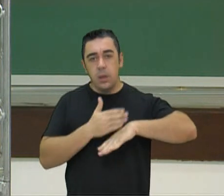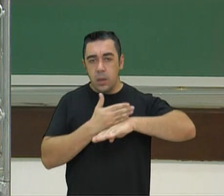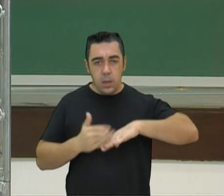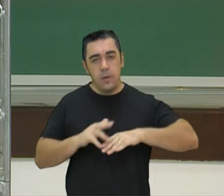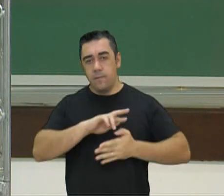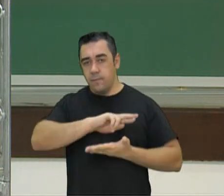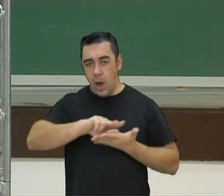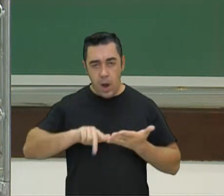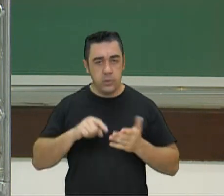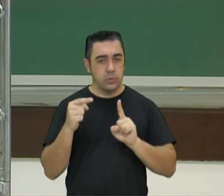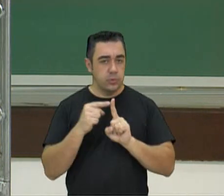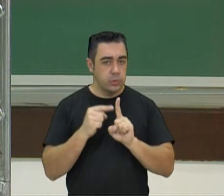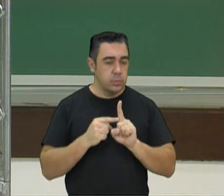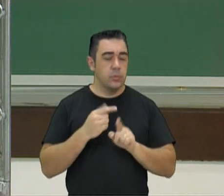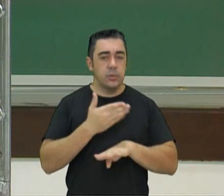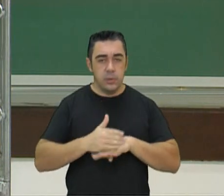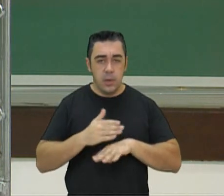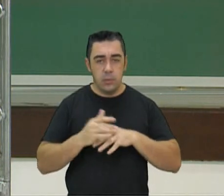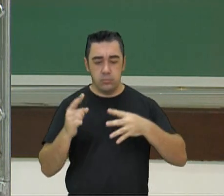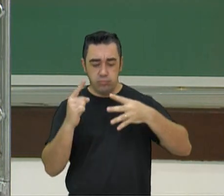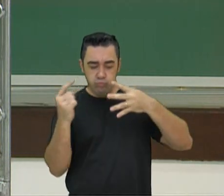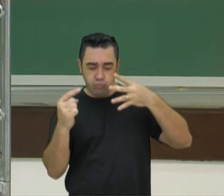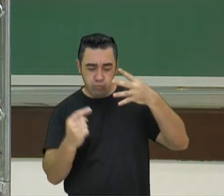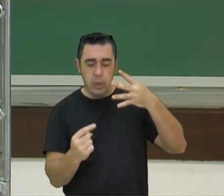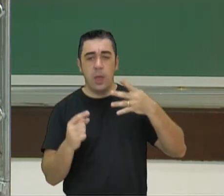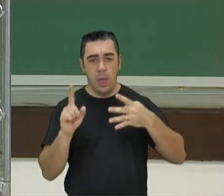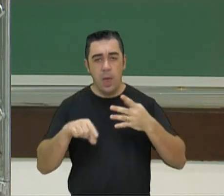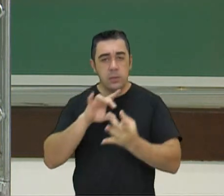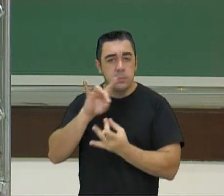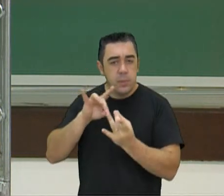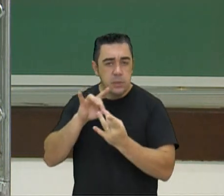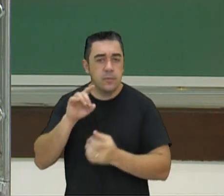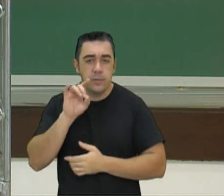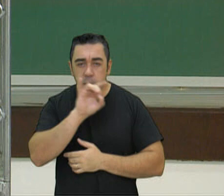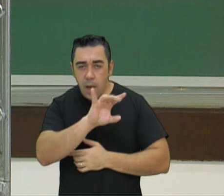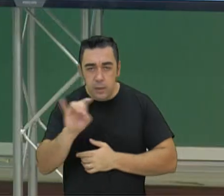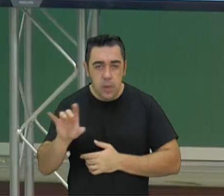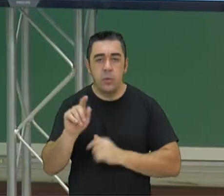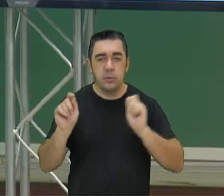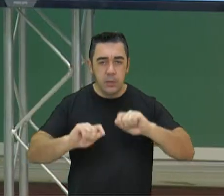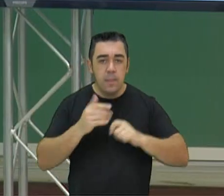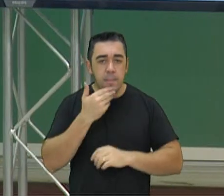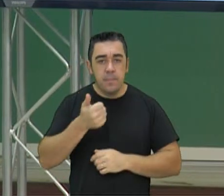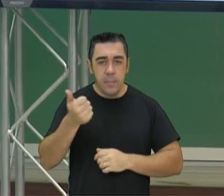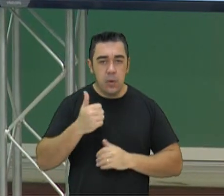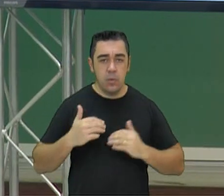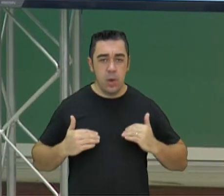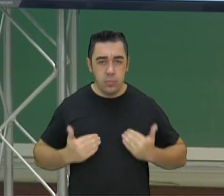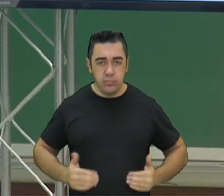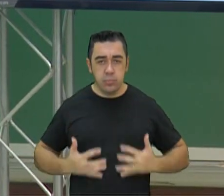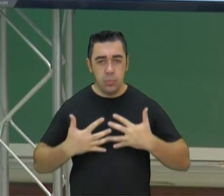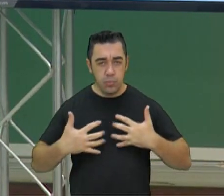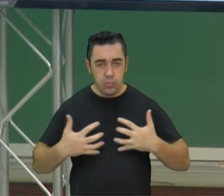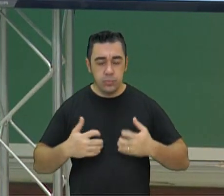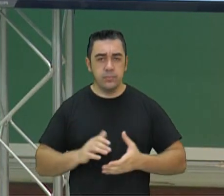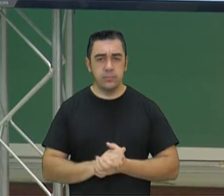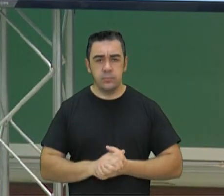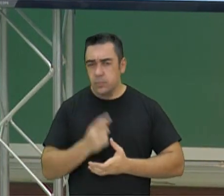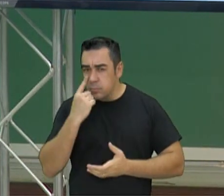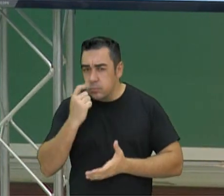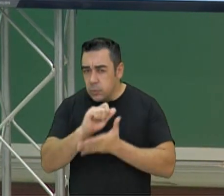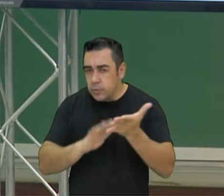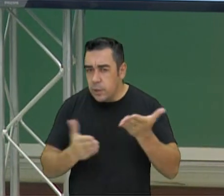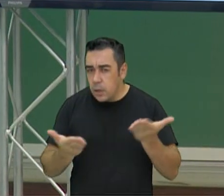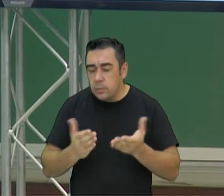vários estilos de treino que existem especificamente para cada uma delas, a gente pode estar melhorando essa musculatura. Bora para uma atividade,